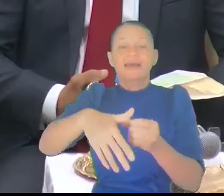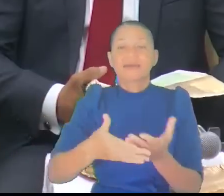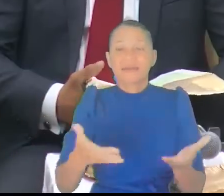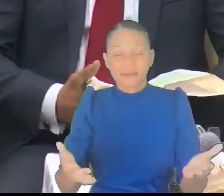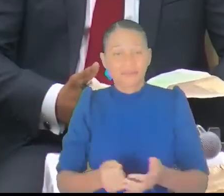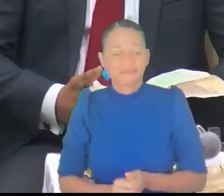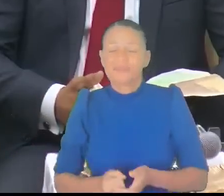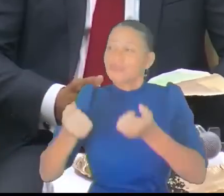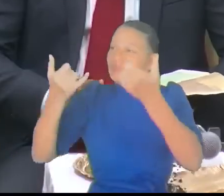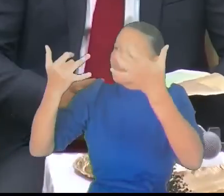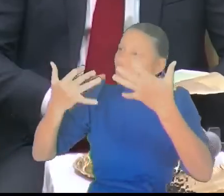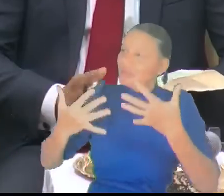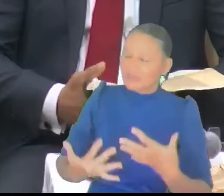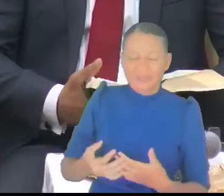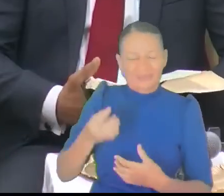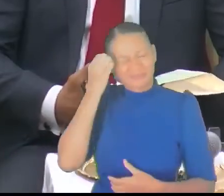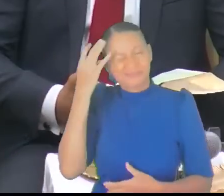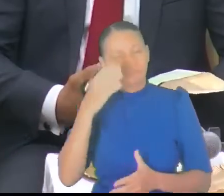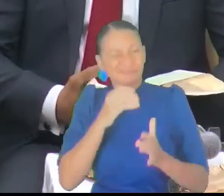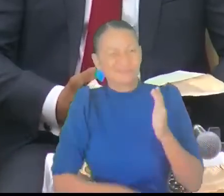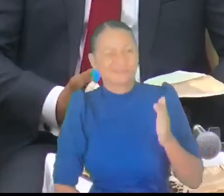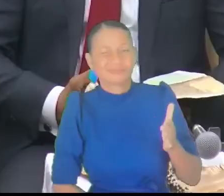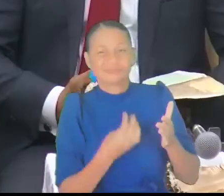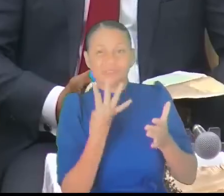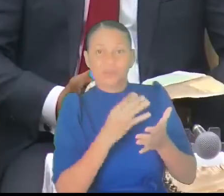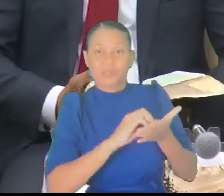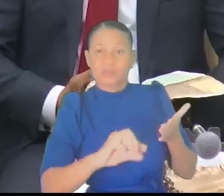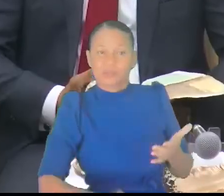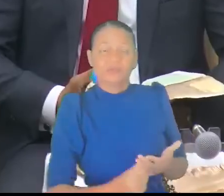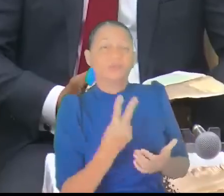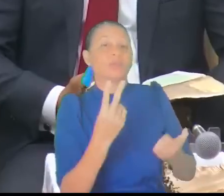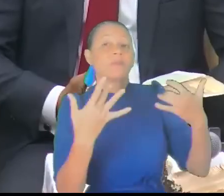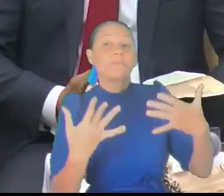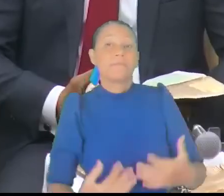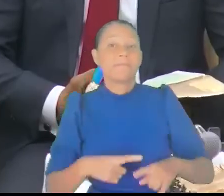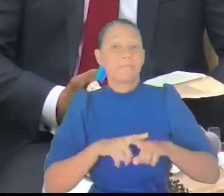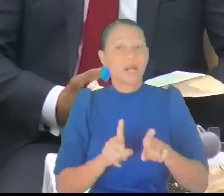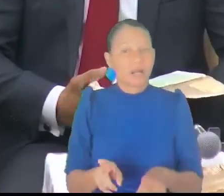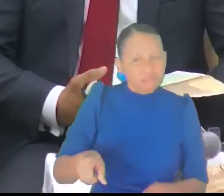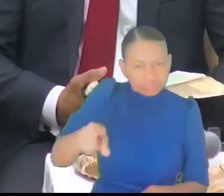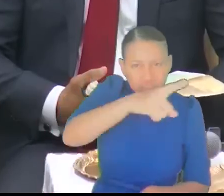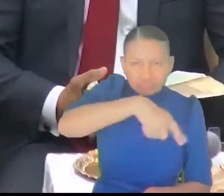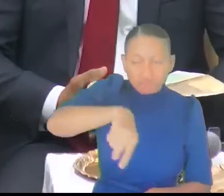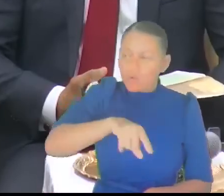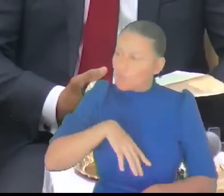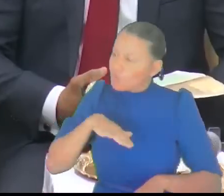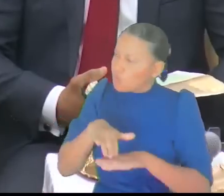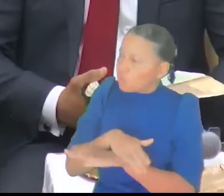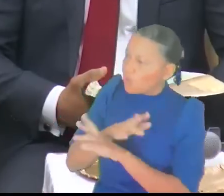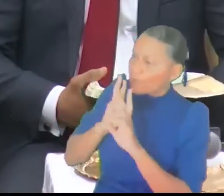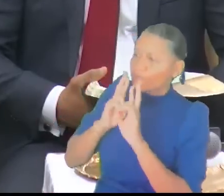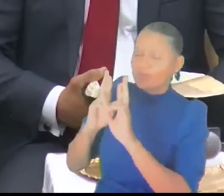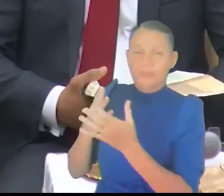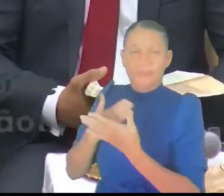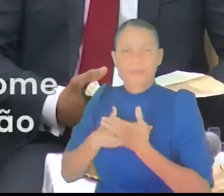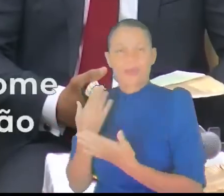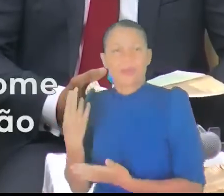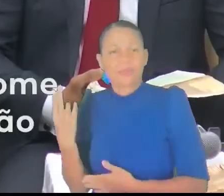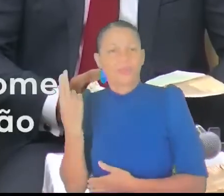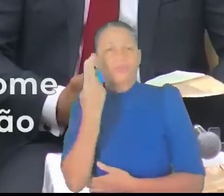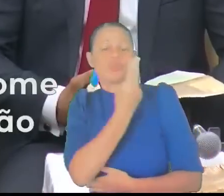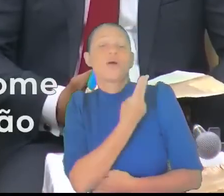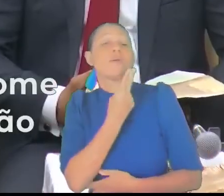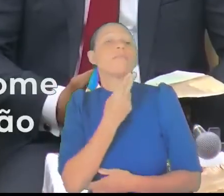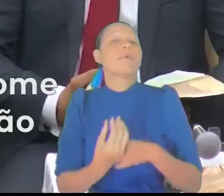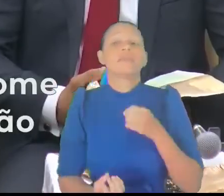não é? Malaquias, se não me engano, 4:2 diz assim: mas para vós que temeis o meu nome, nascerá o que,